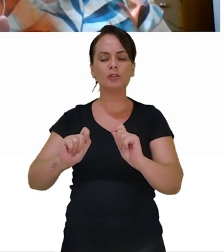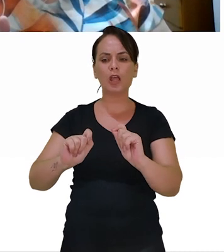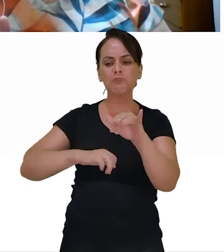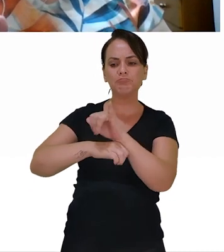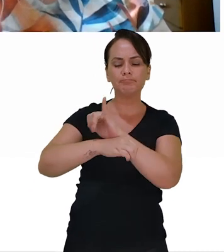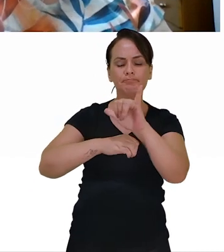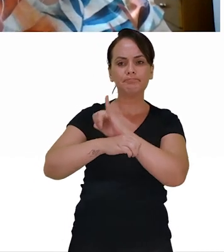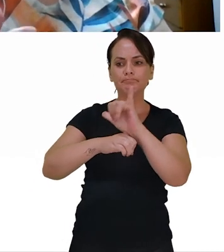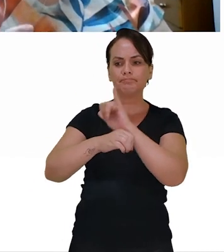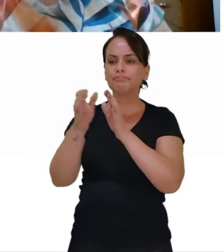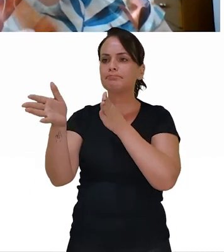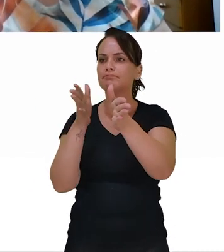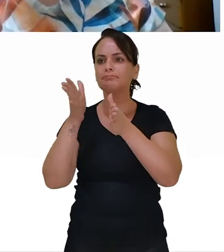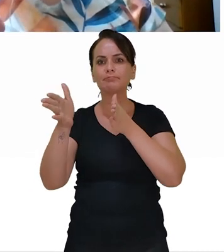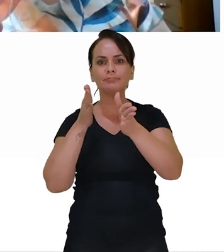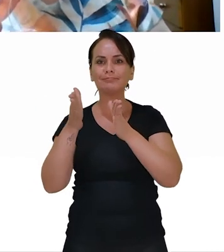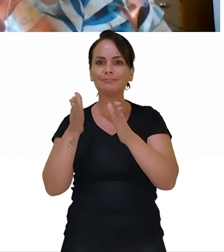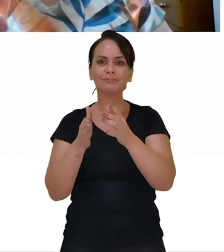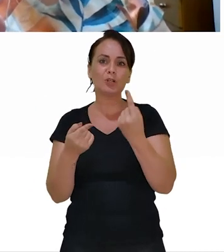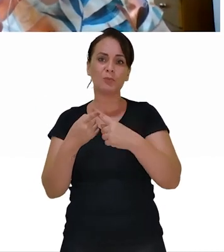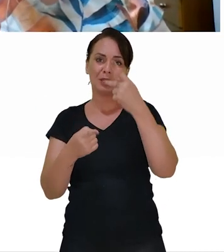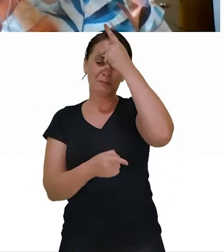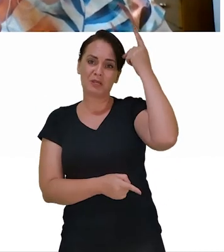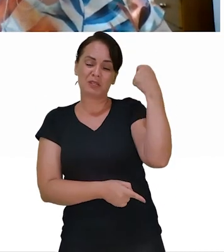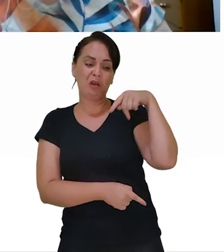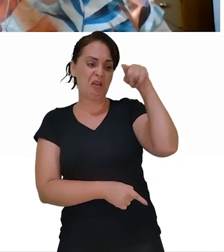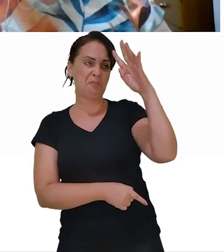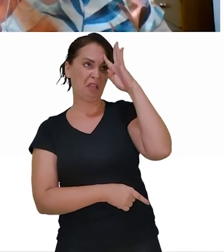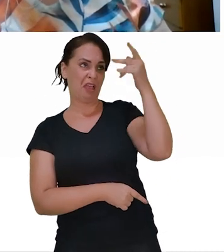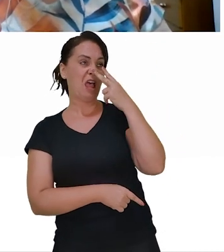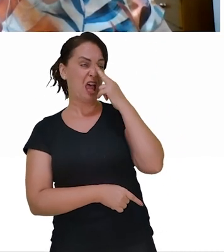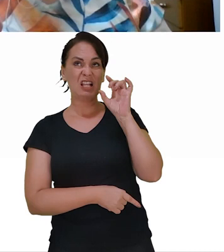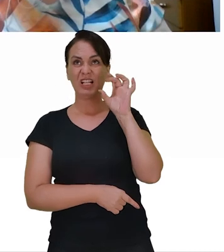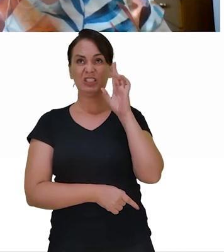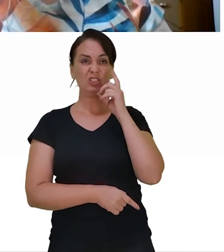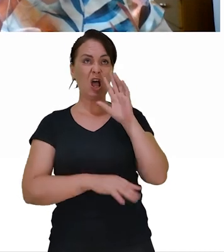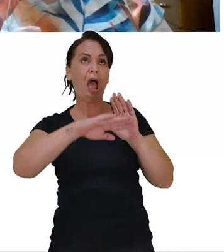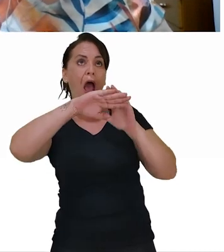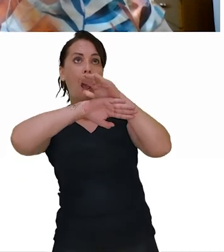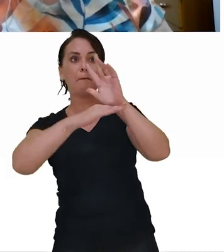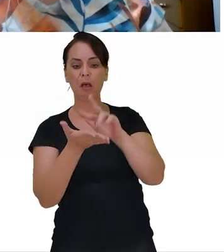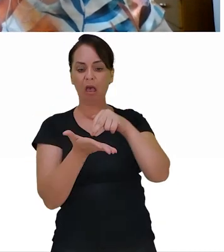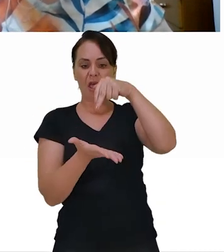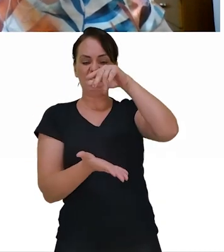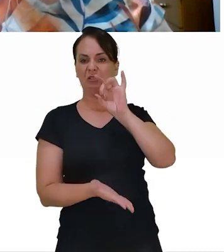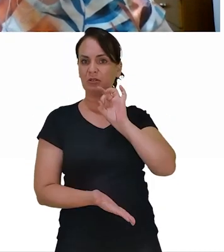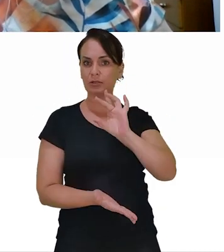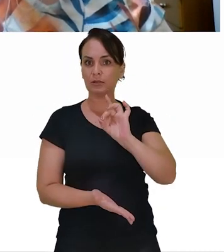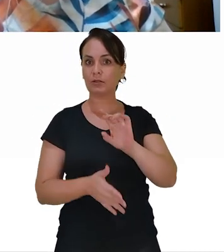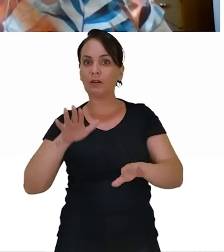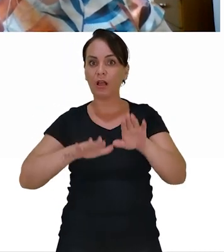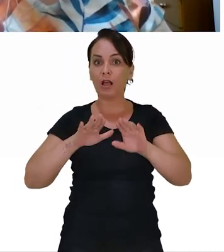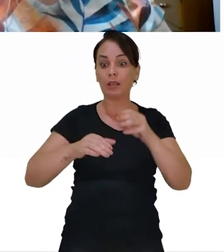recursos acessíveis, que o pessoal imagina que é só colocar uma rampa, um elevador, e de repente é você,